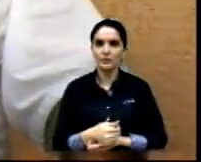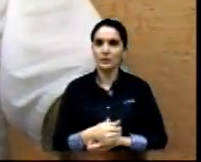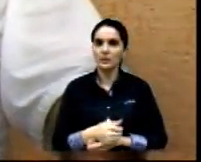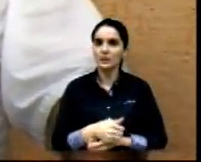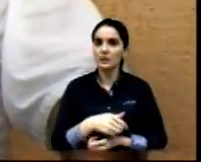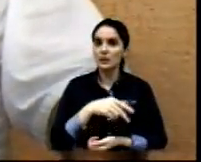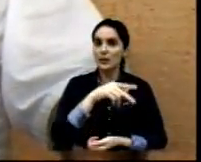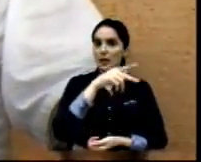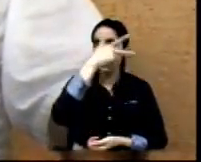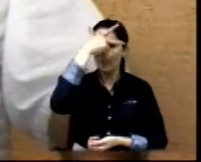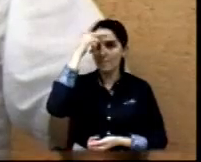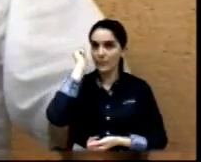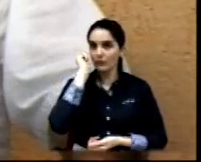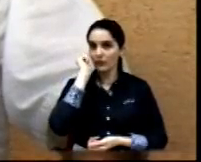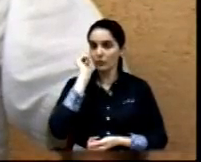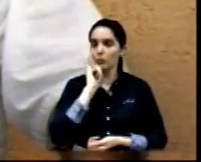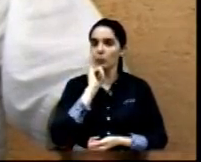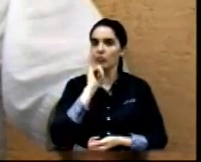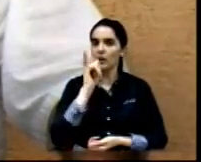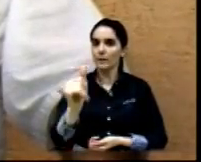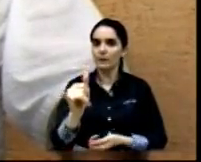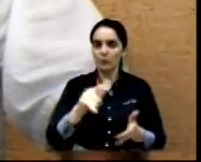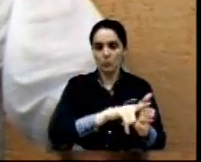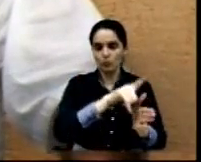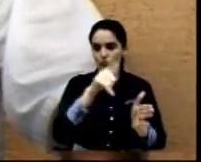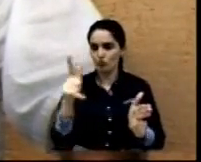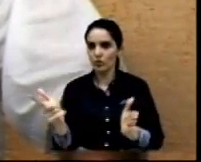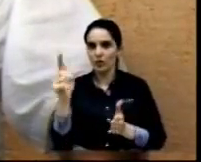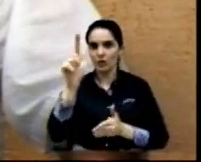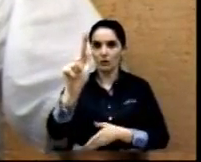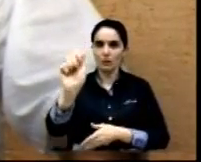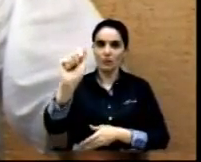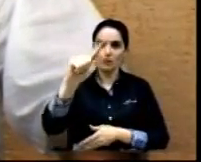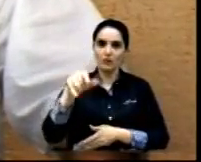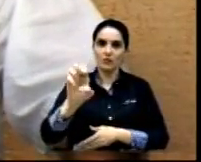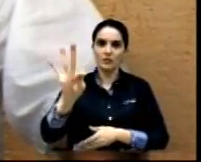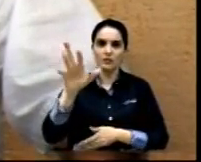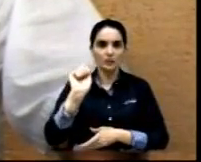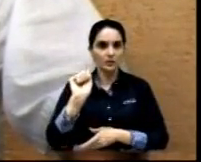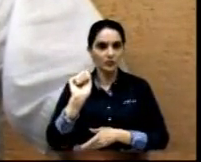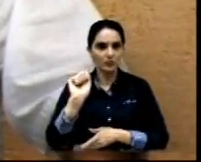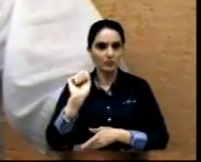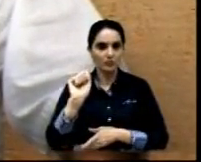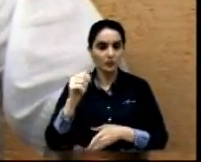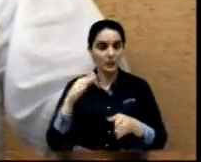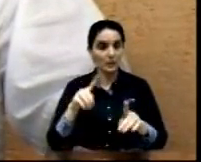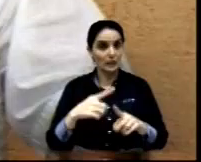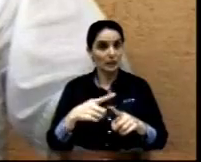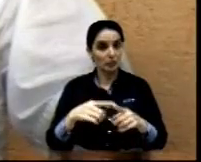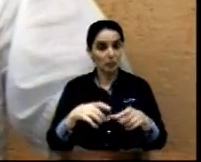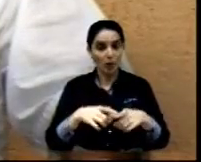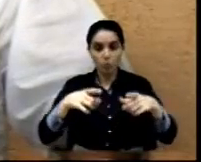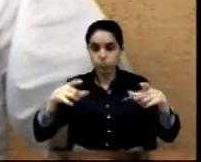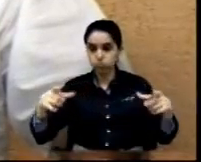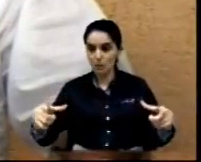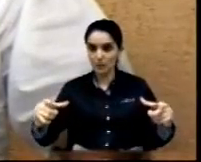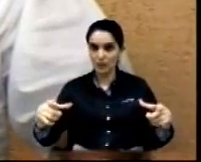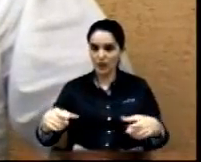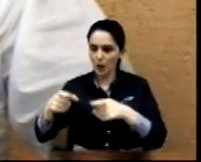Gazeta de Limeira, bem como o número do aumento de pontos de fiscalização. Veja bem, pontos